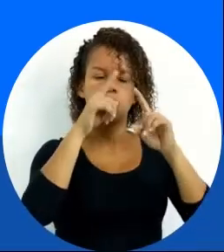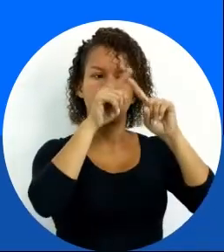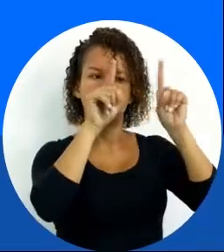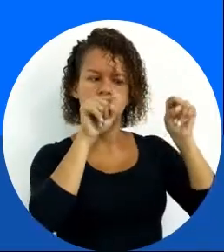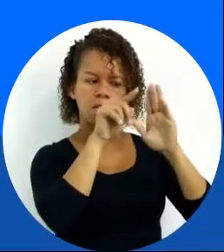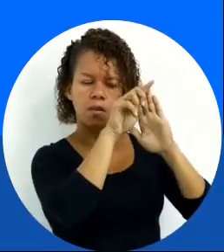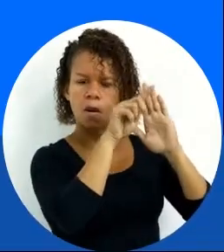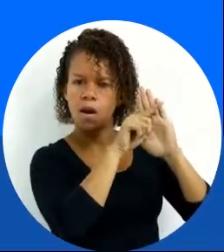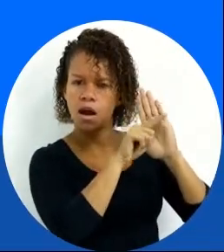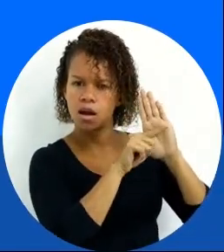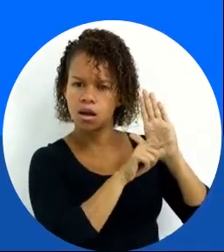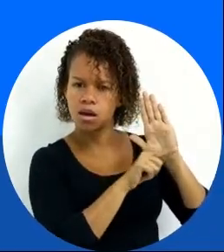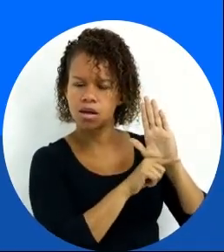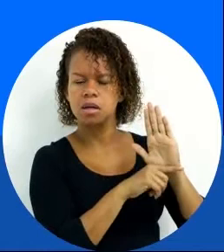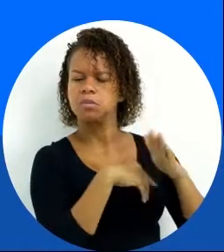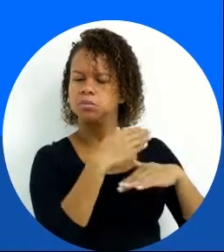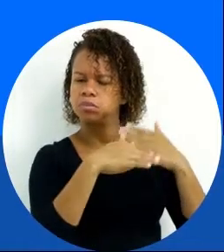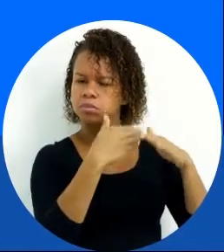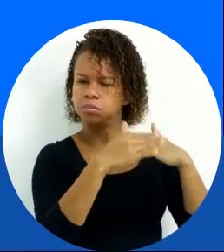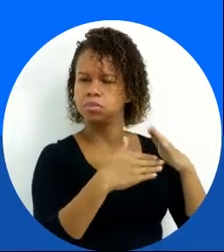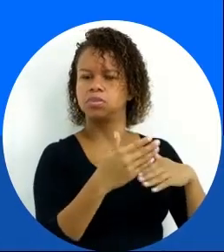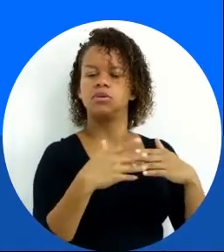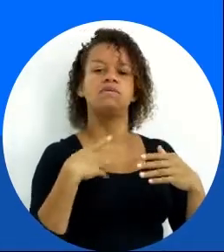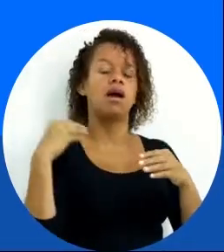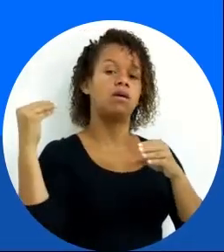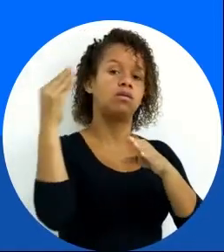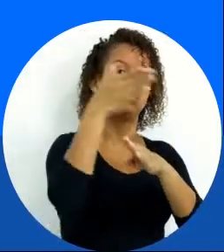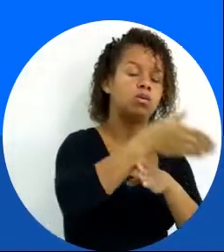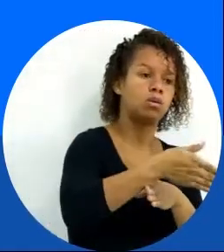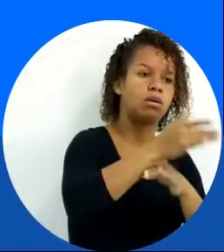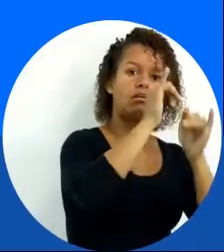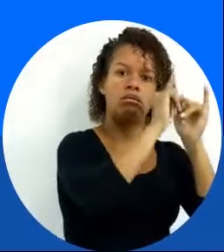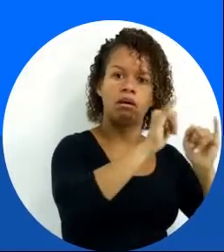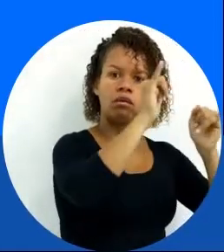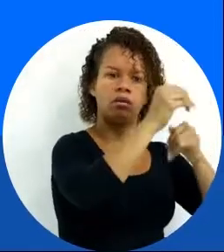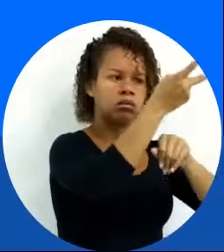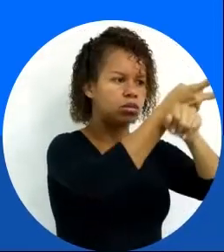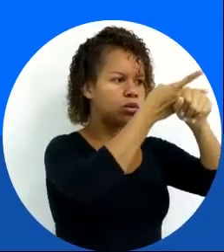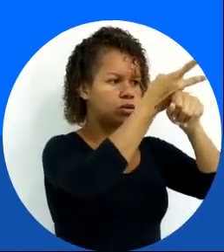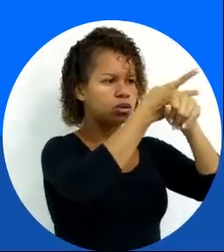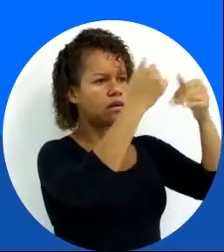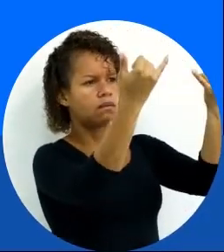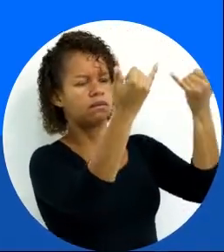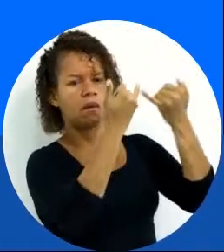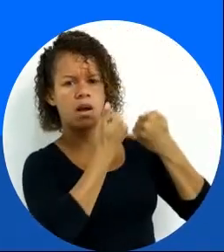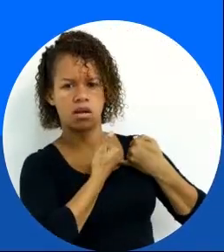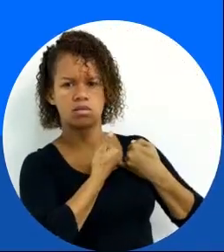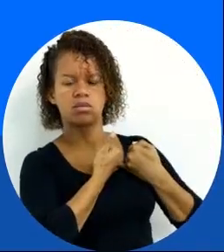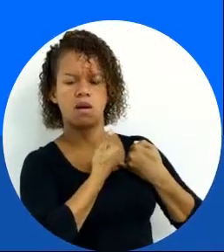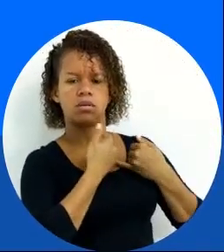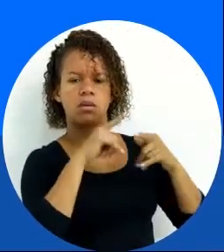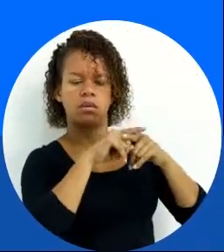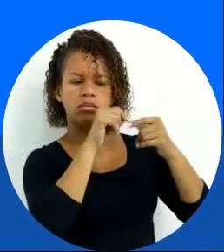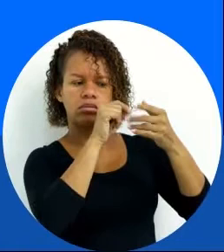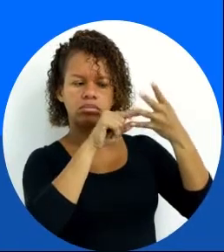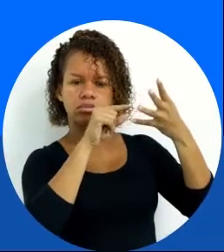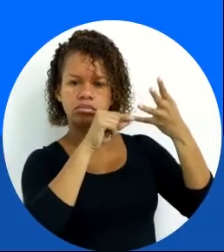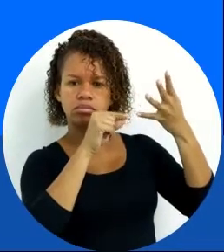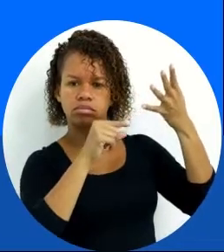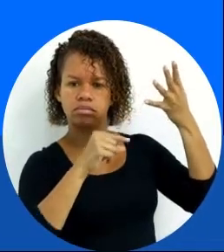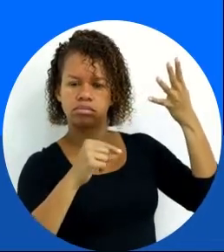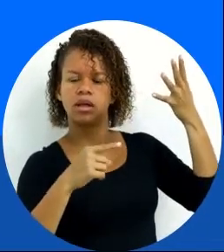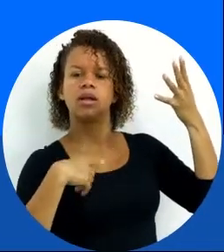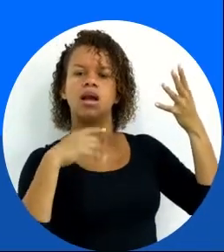que periodicamente varrem toda a internet à busca de informações relevantes e das páginas, e